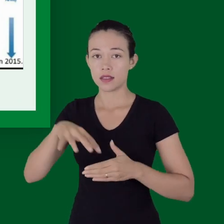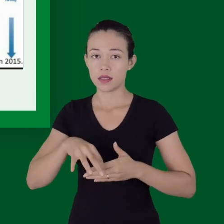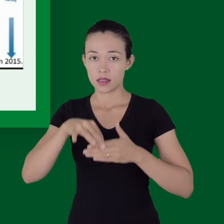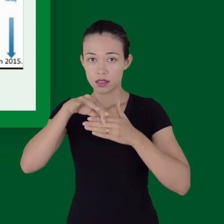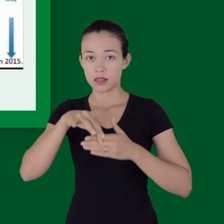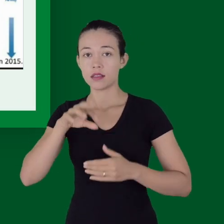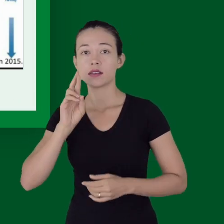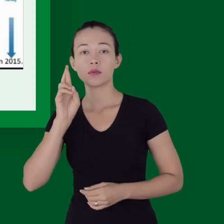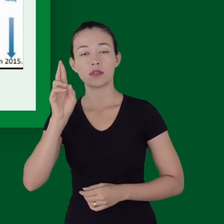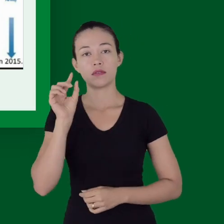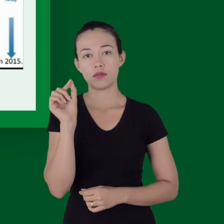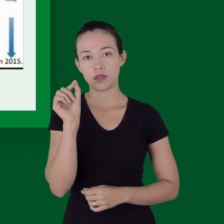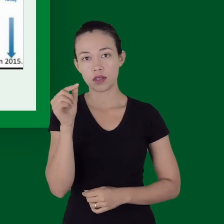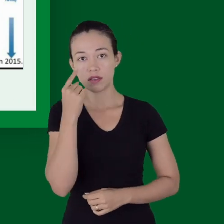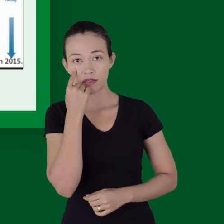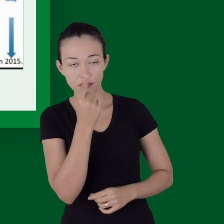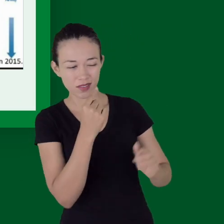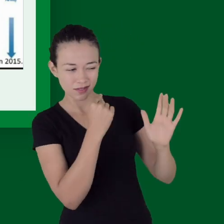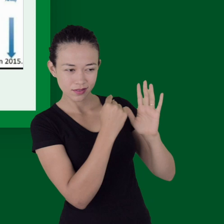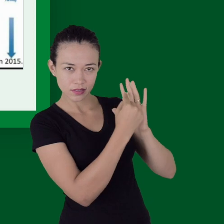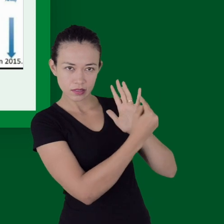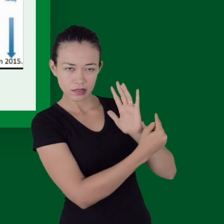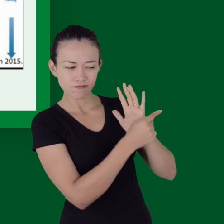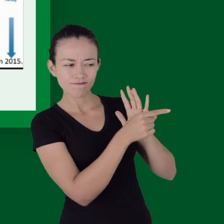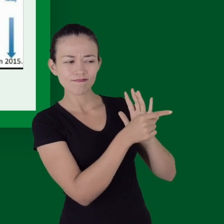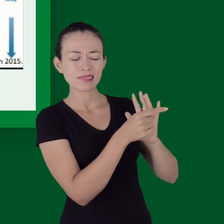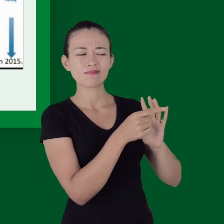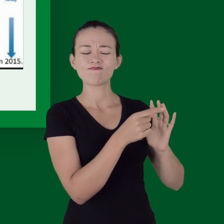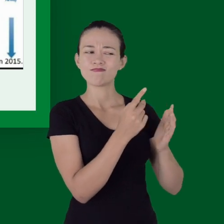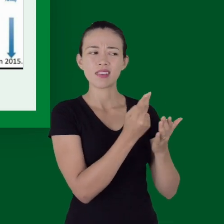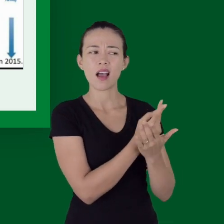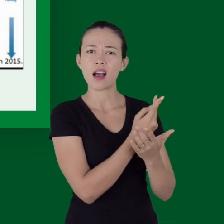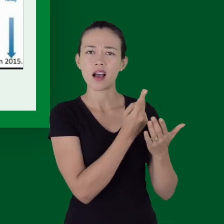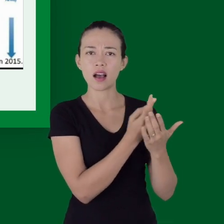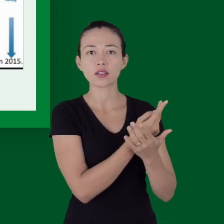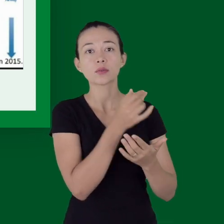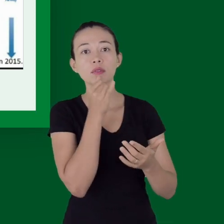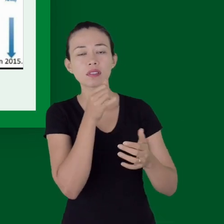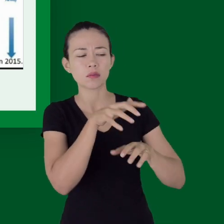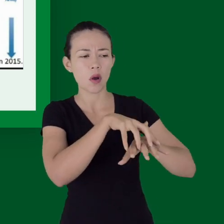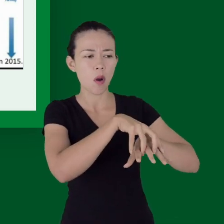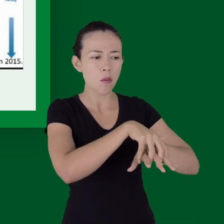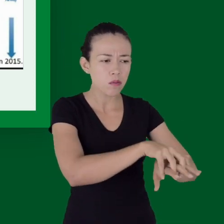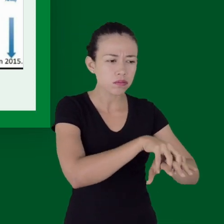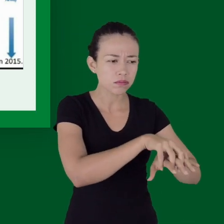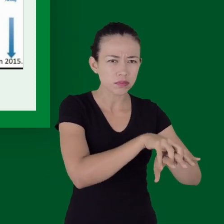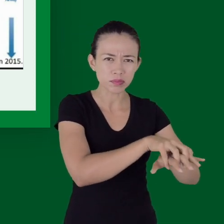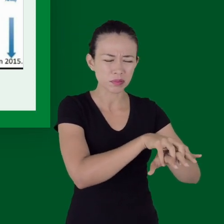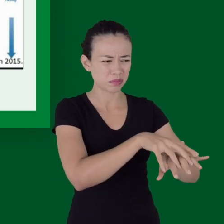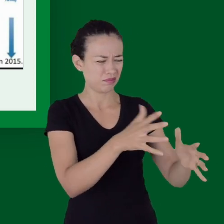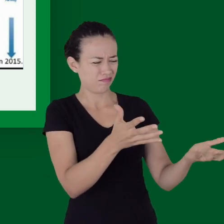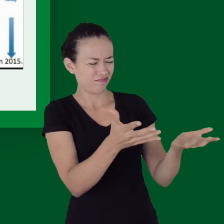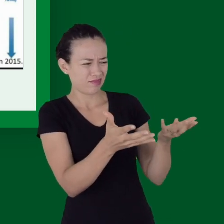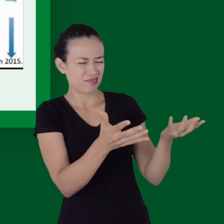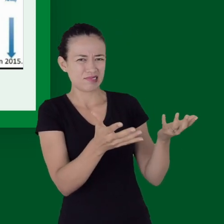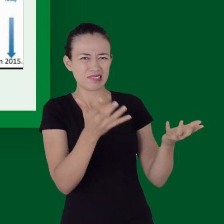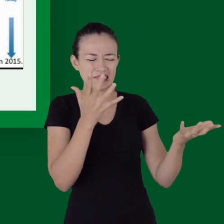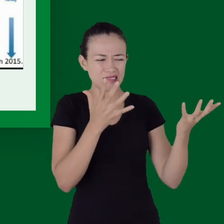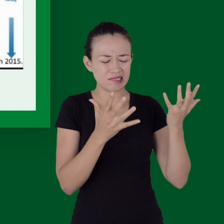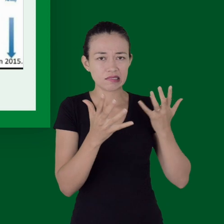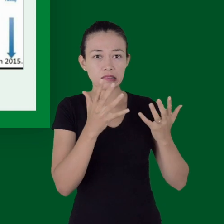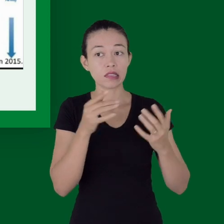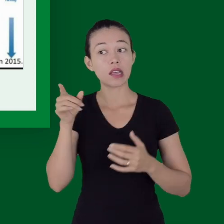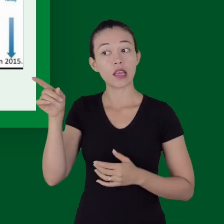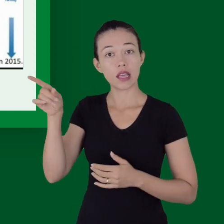Então, por exemplo, se um colega estiver fazendo a ECP de forma inadequada, numa frequência muito rápida, com a técnica